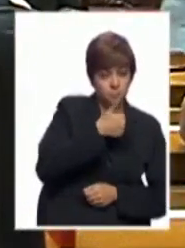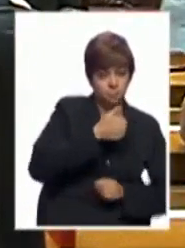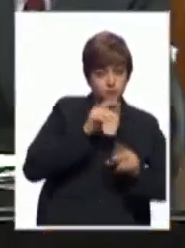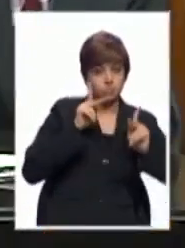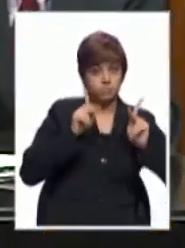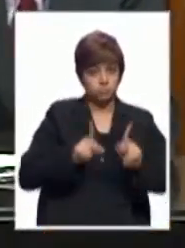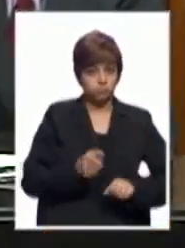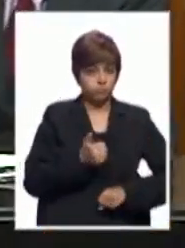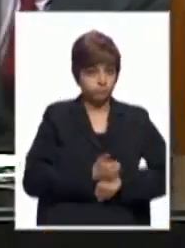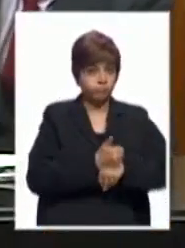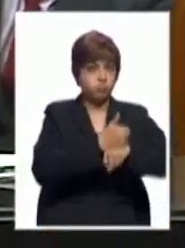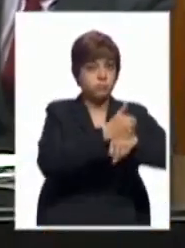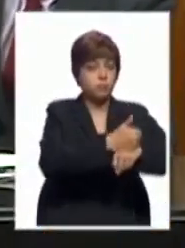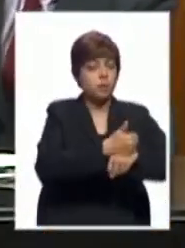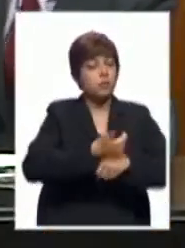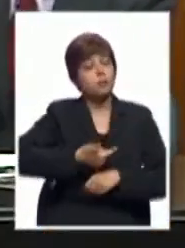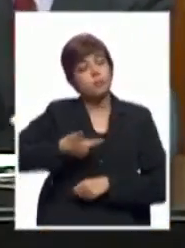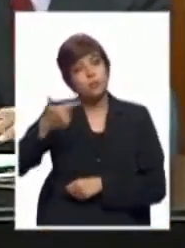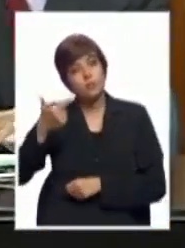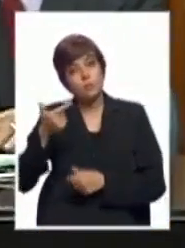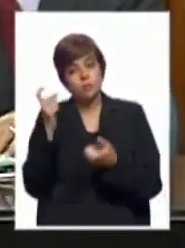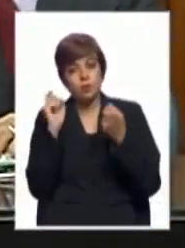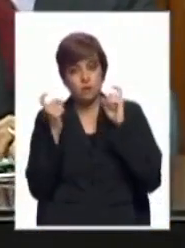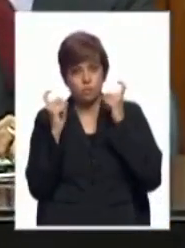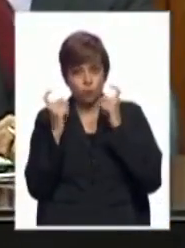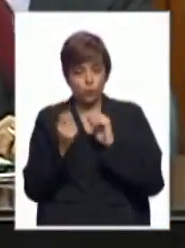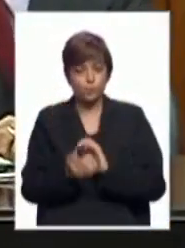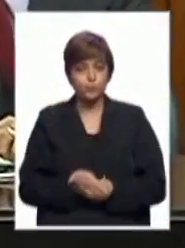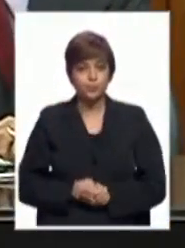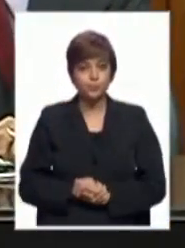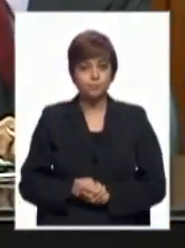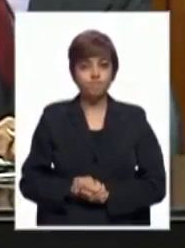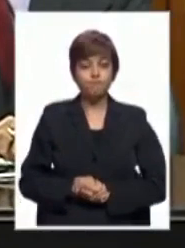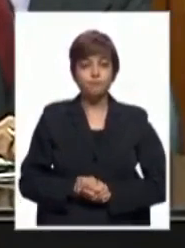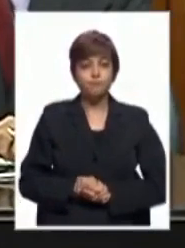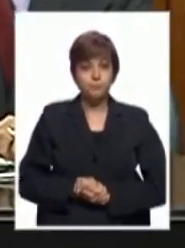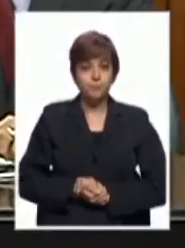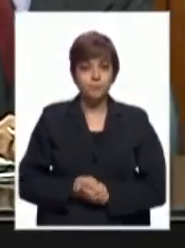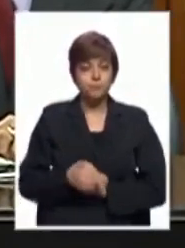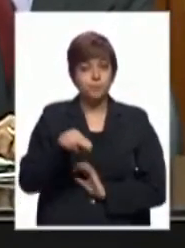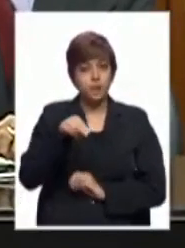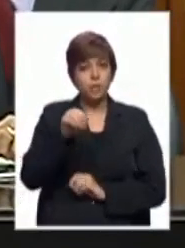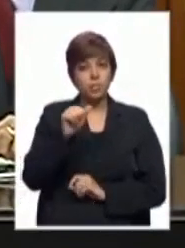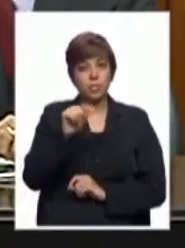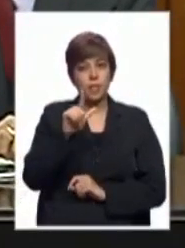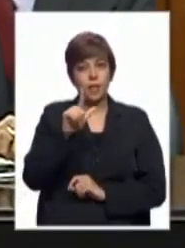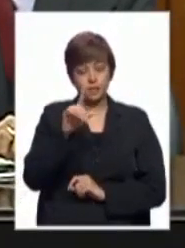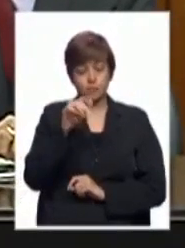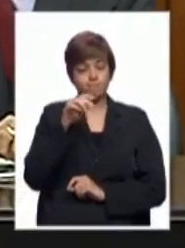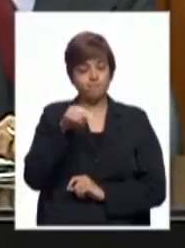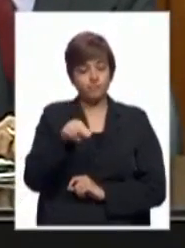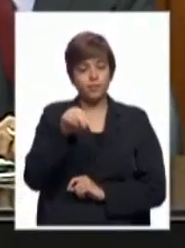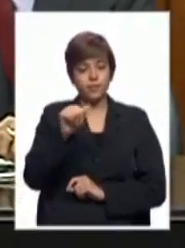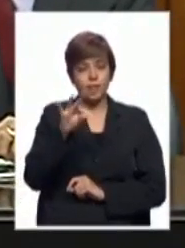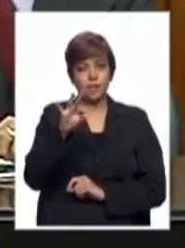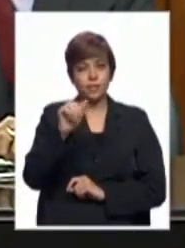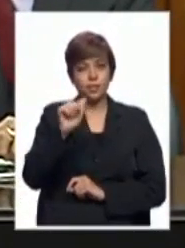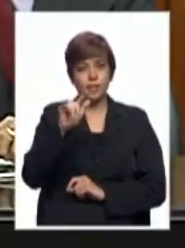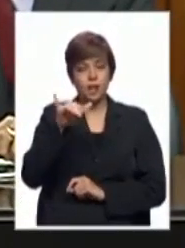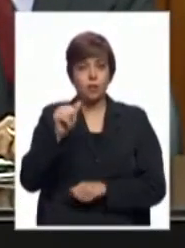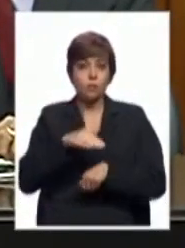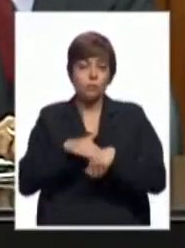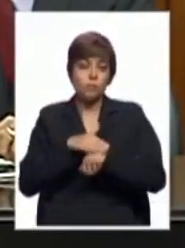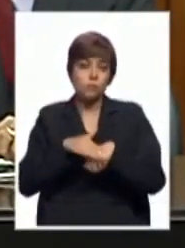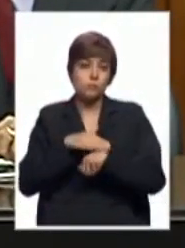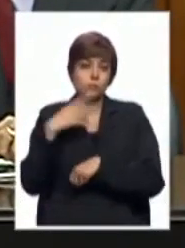eleição da mesa da Assembleia. Marco Antônio, a Natália conversou com a Beatriz Cerqueira, né, a deputada do PT,